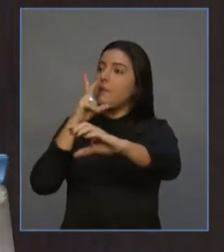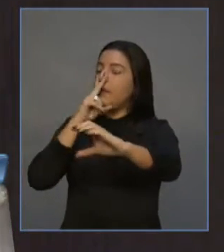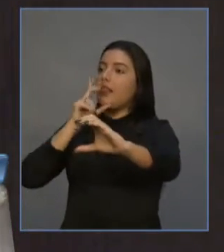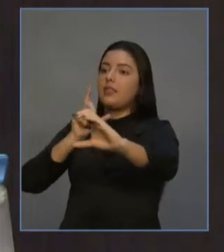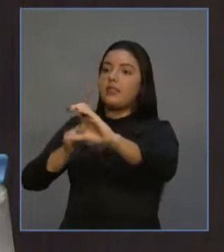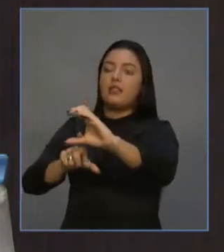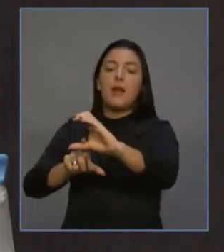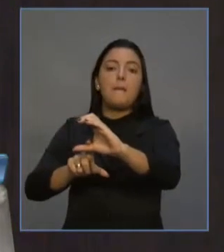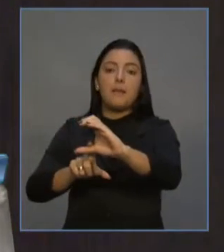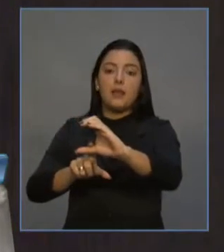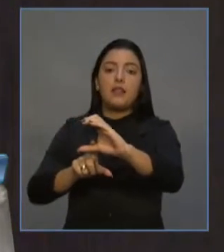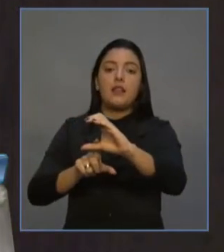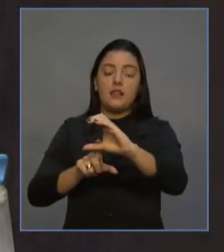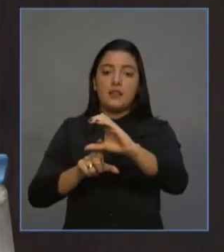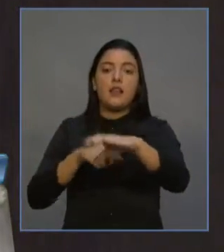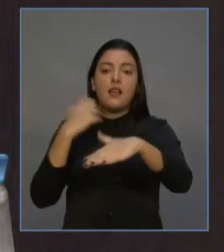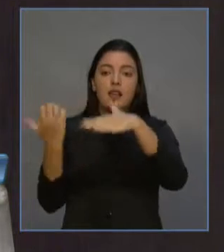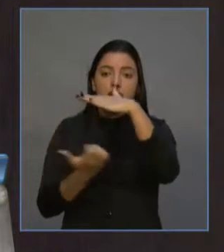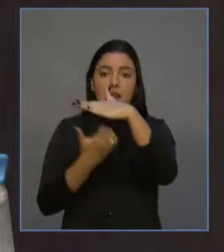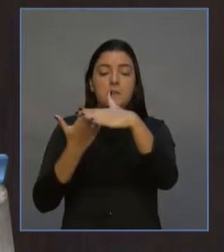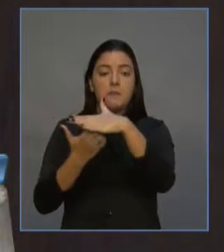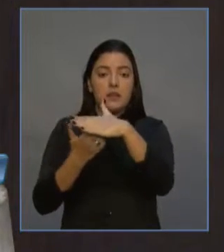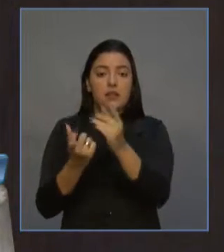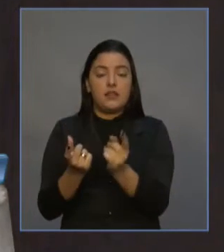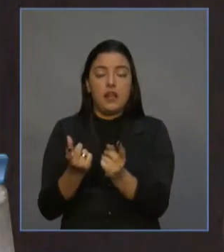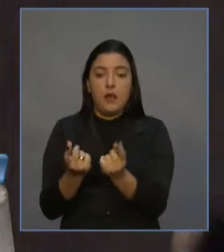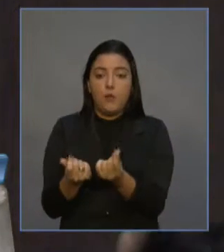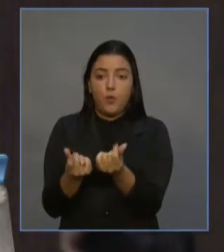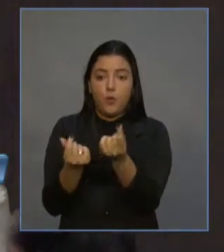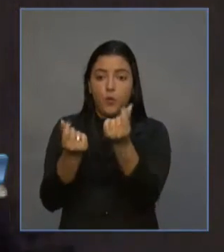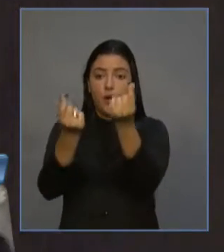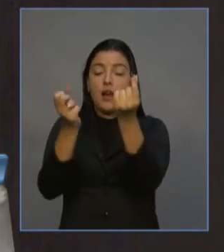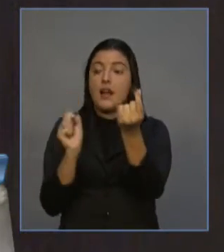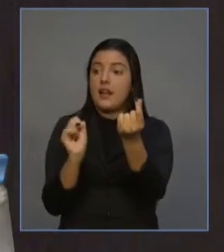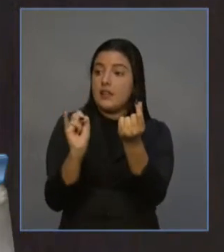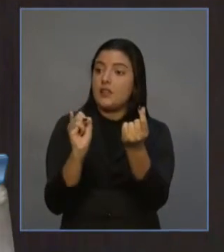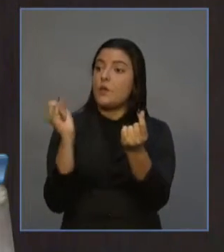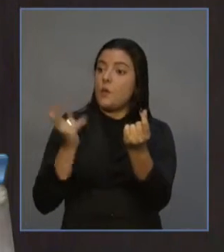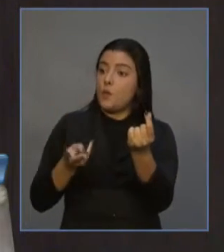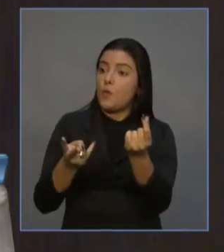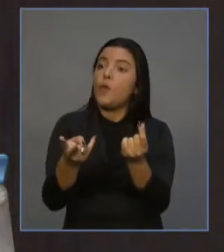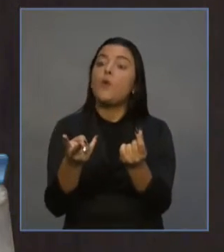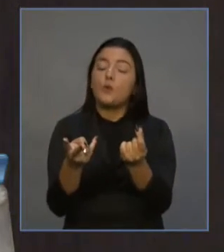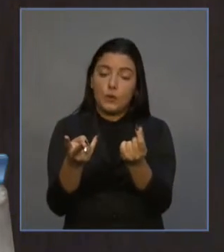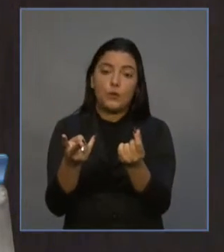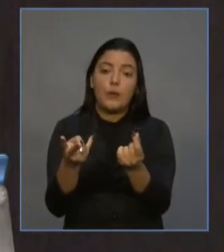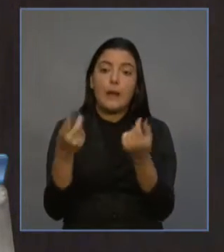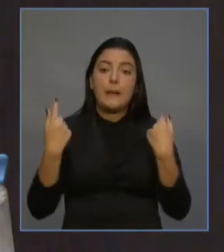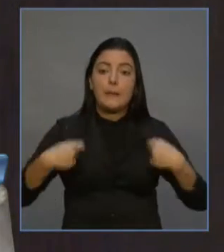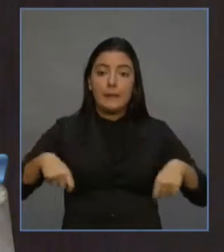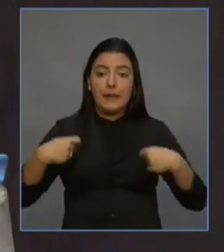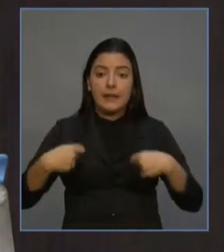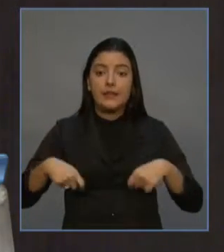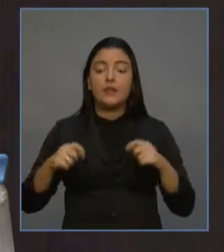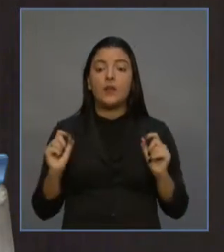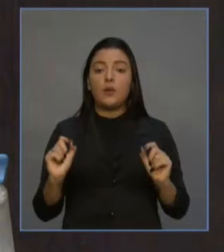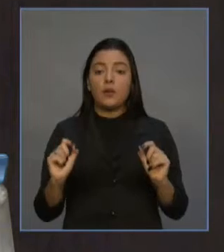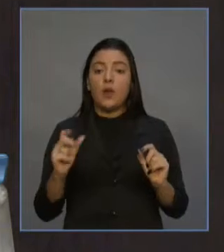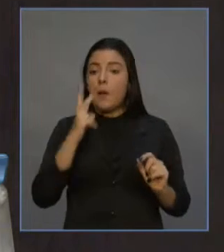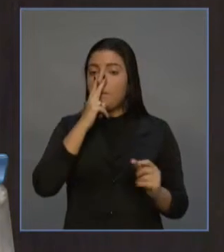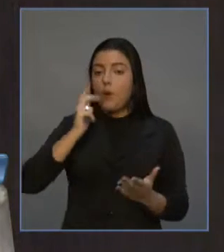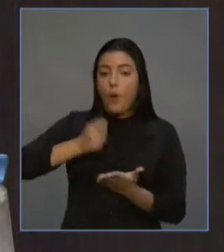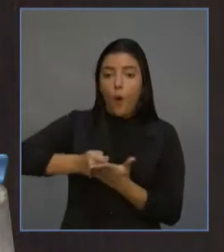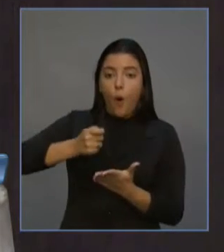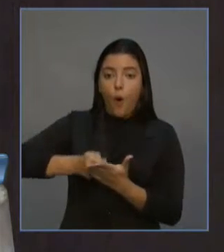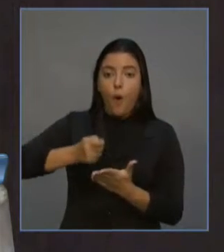financeiras, corporações essas que, para manter os seus níveis de rentabilidade, acabam por obrigar